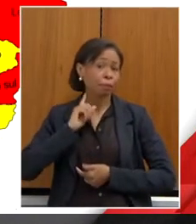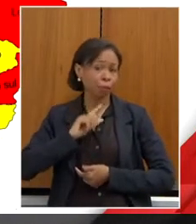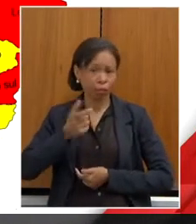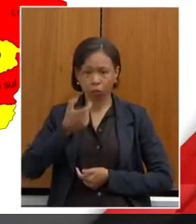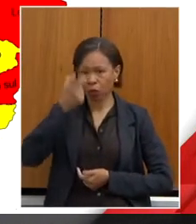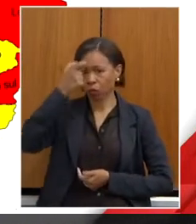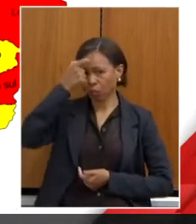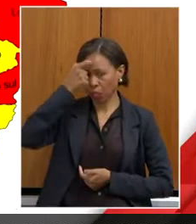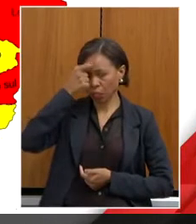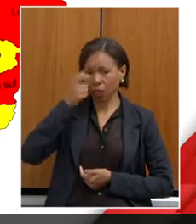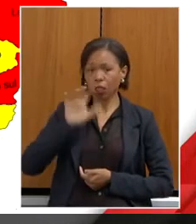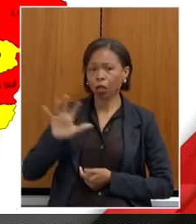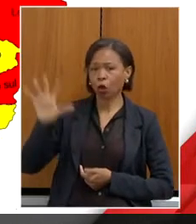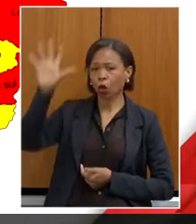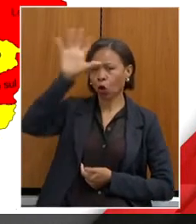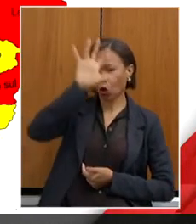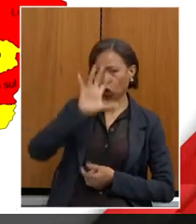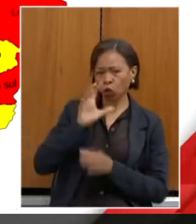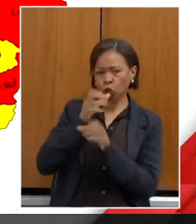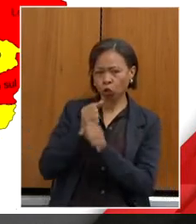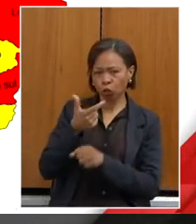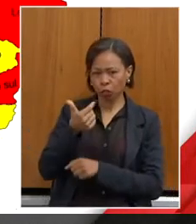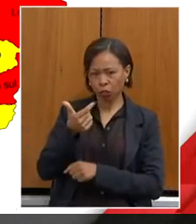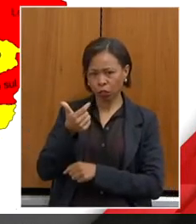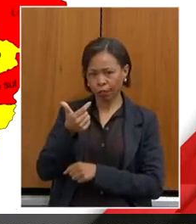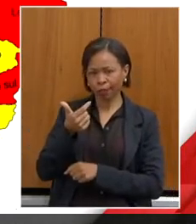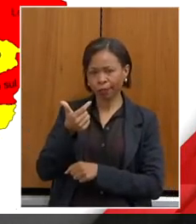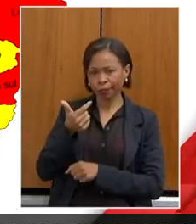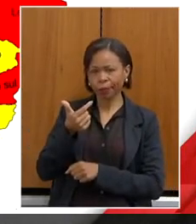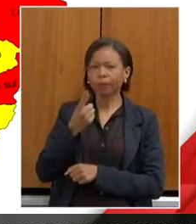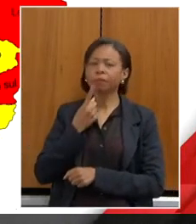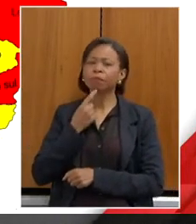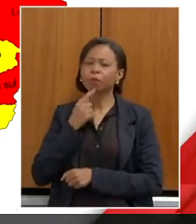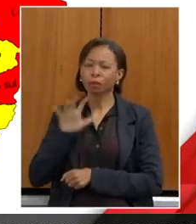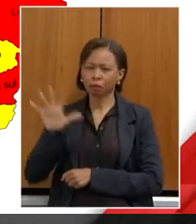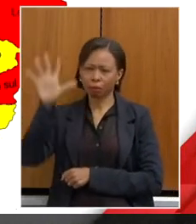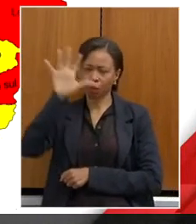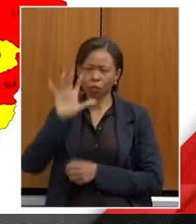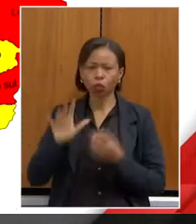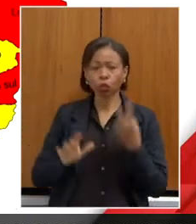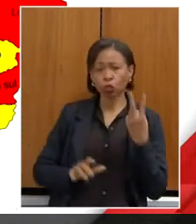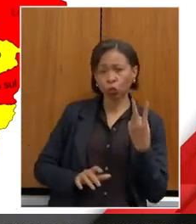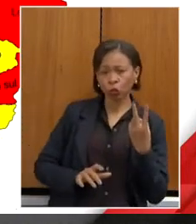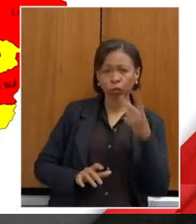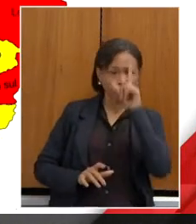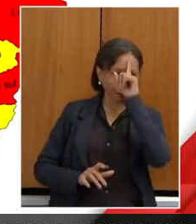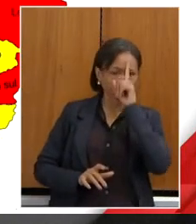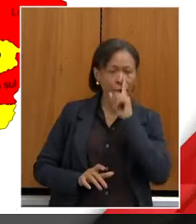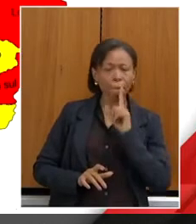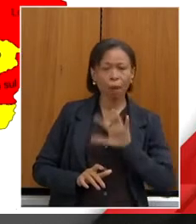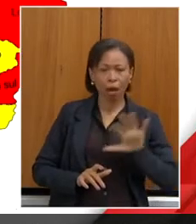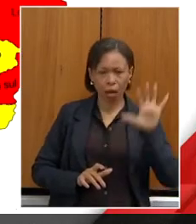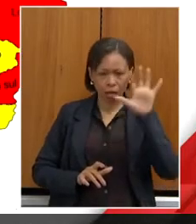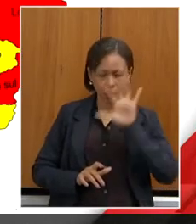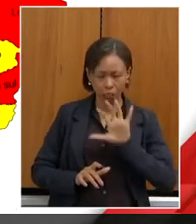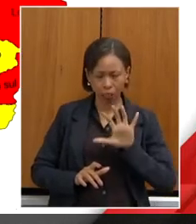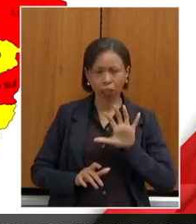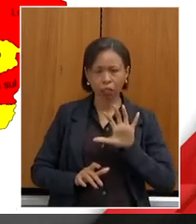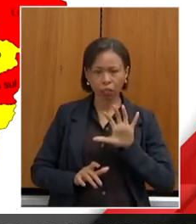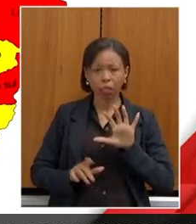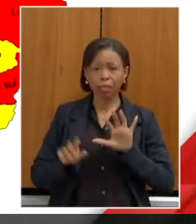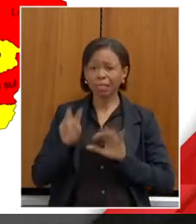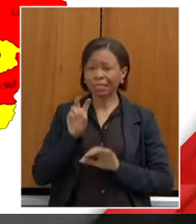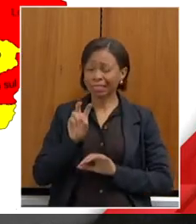hoje, 12 estados estão em onda vermelha, 2 em amarela, dos 12 em onda vermelha, os 5 que estão em cenário